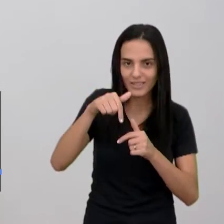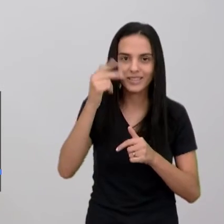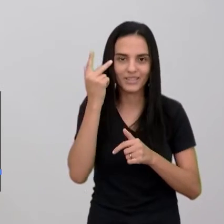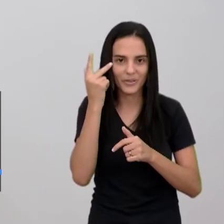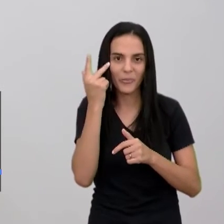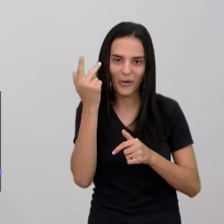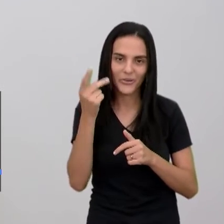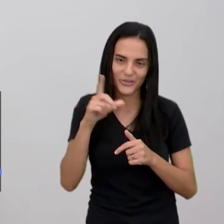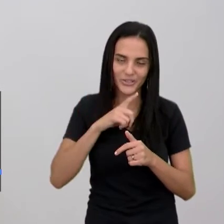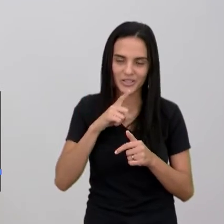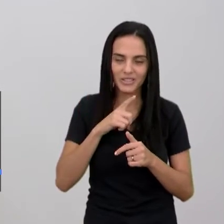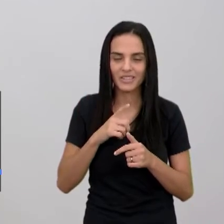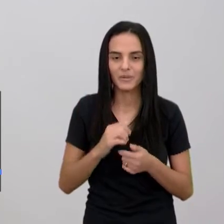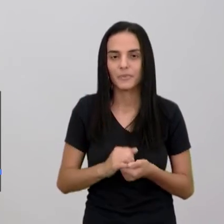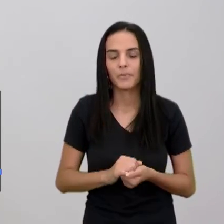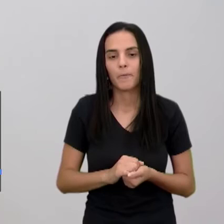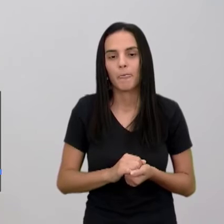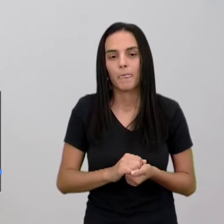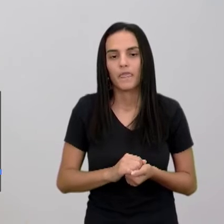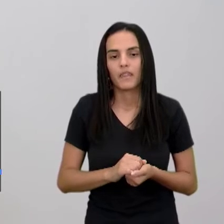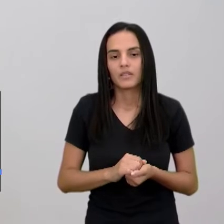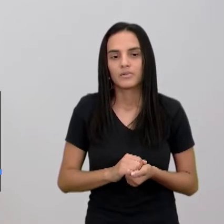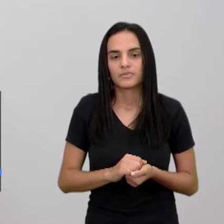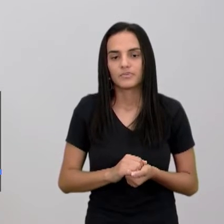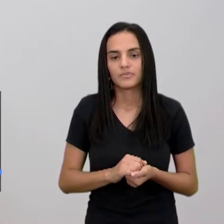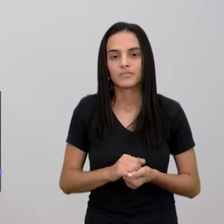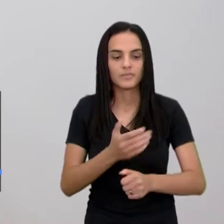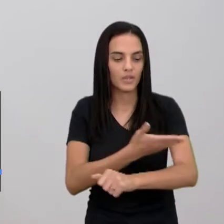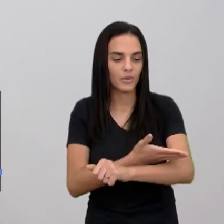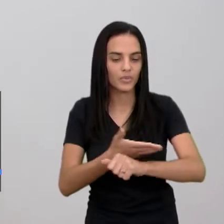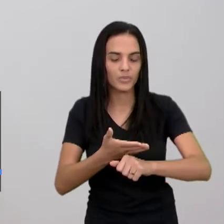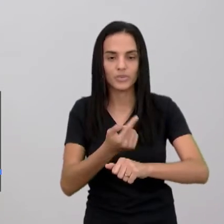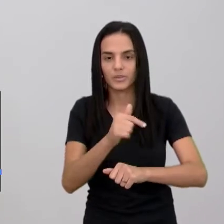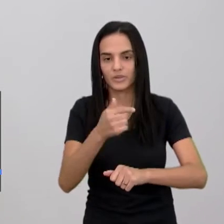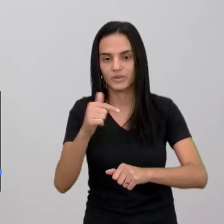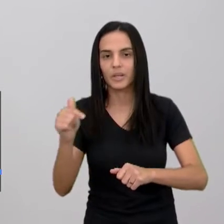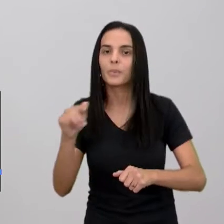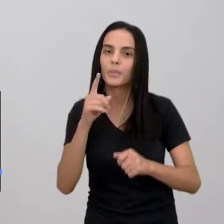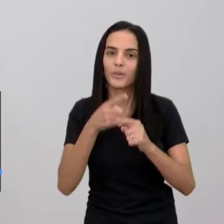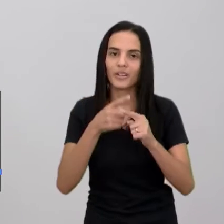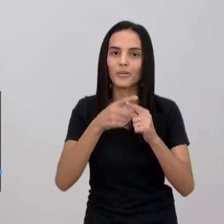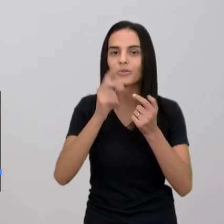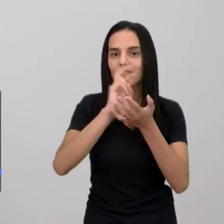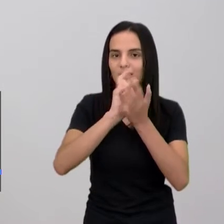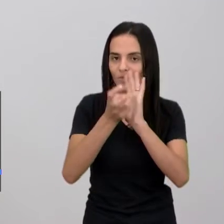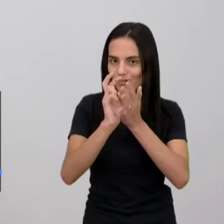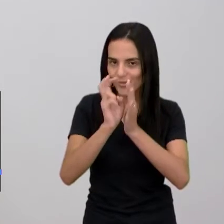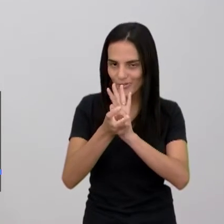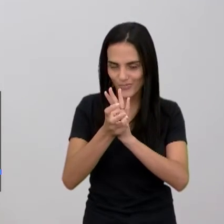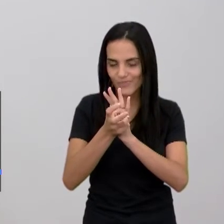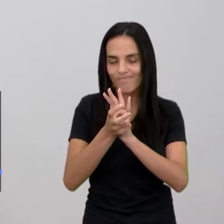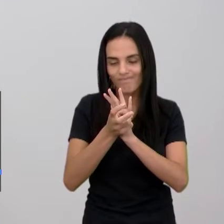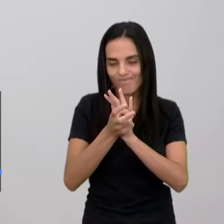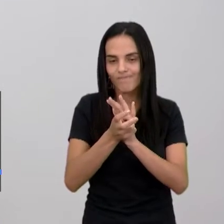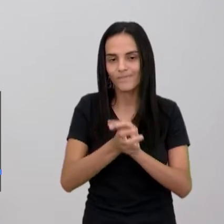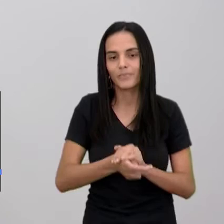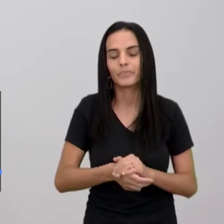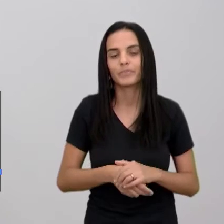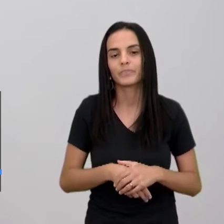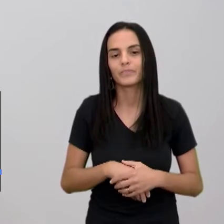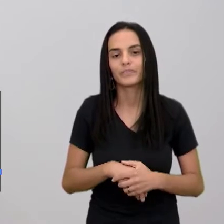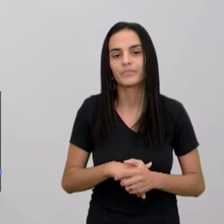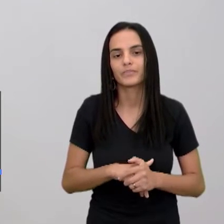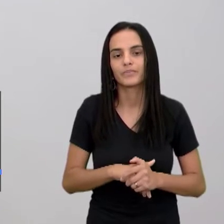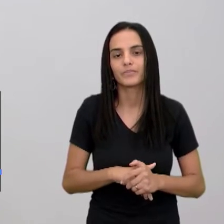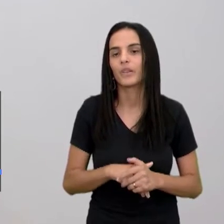Paulo tinham. Muito desse hábito, inclusive, trazido dos índios. Era se banhar todos os dias, enquanto